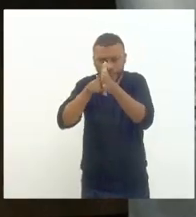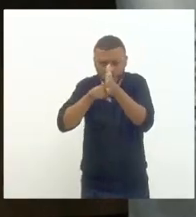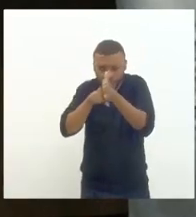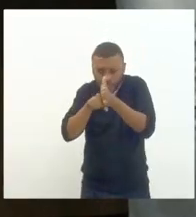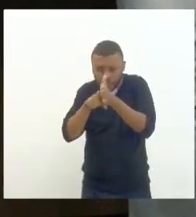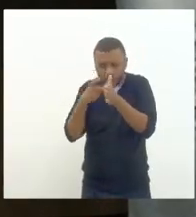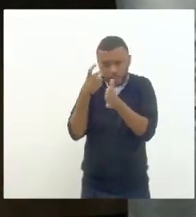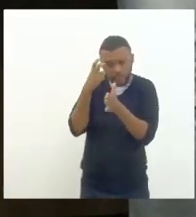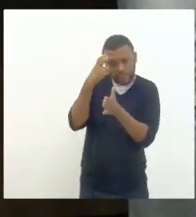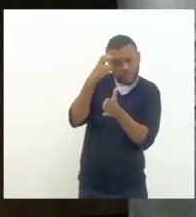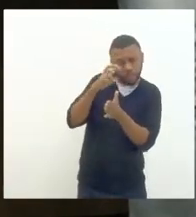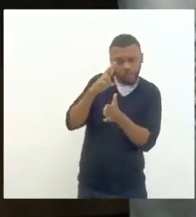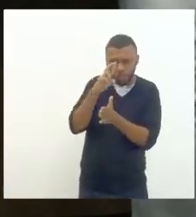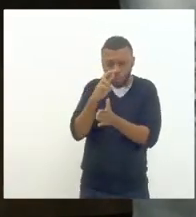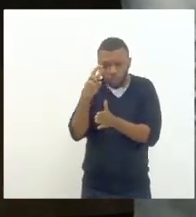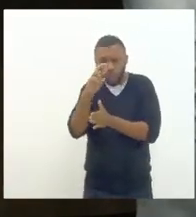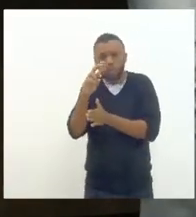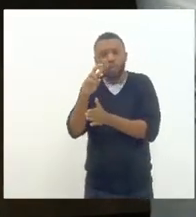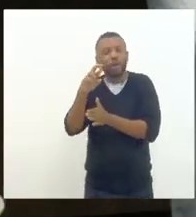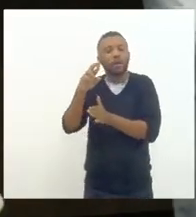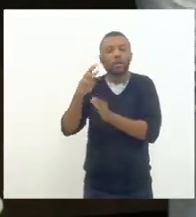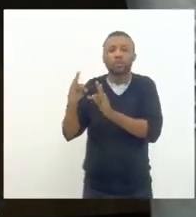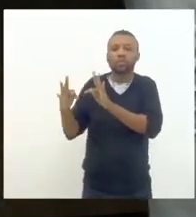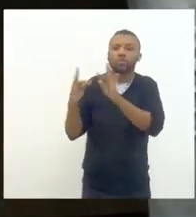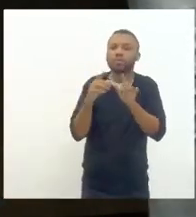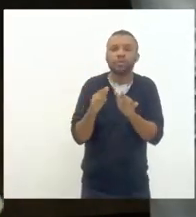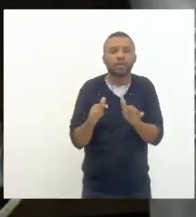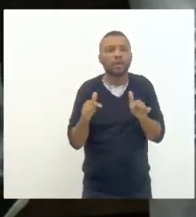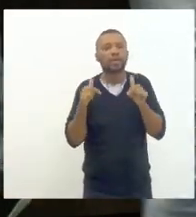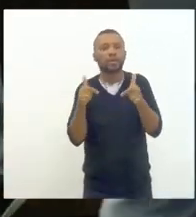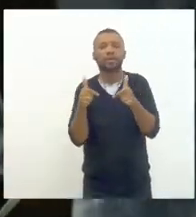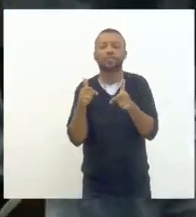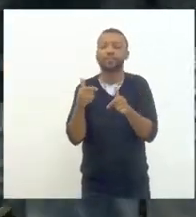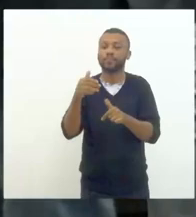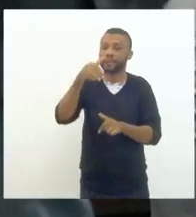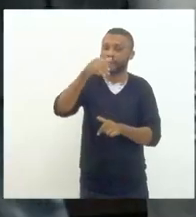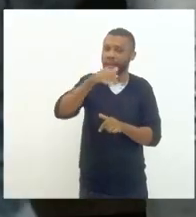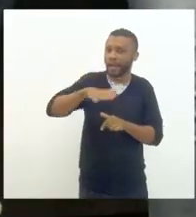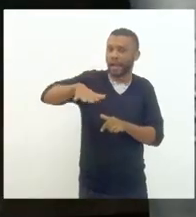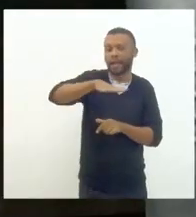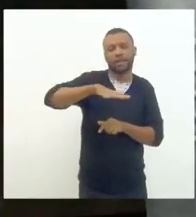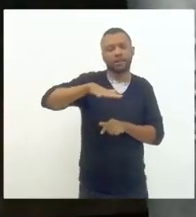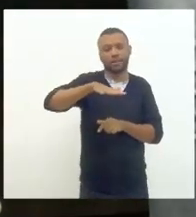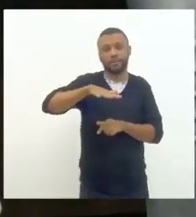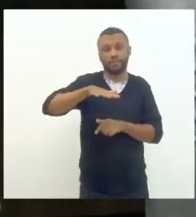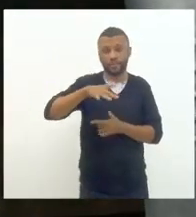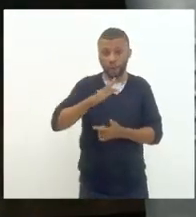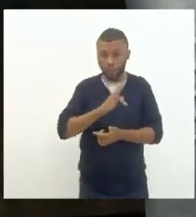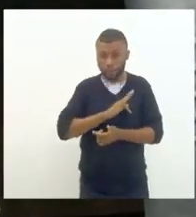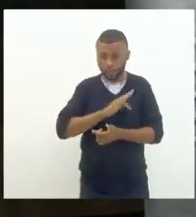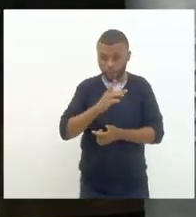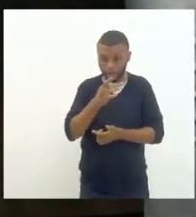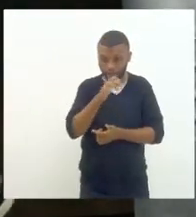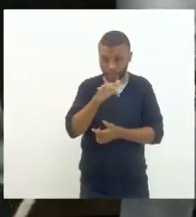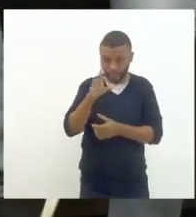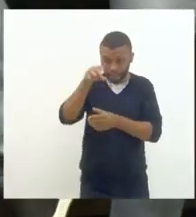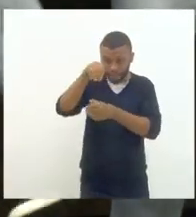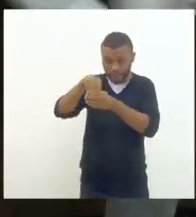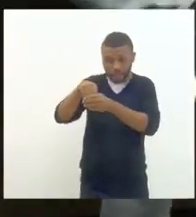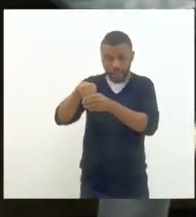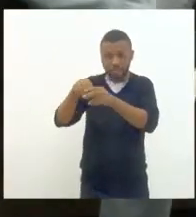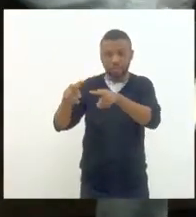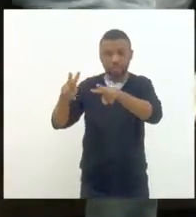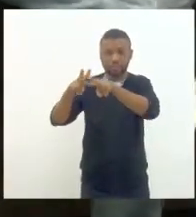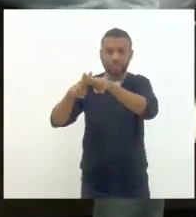isso, tudo o que acontece aqui fora, se não fossem os policiais penais lá dentro, seria